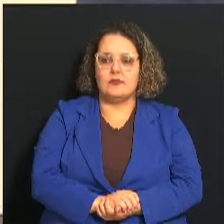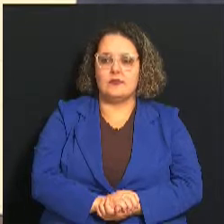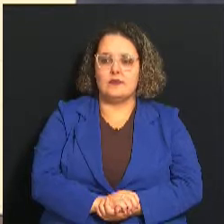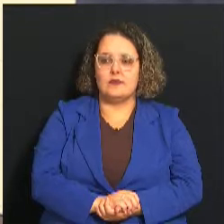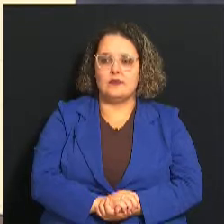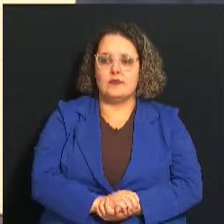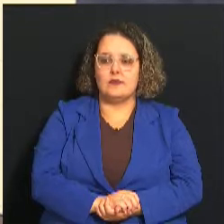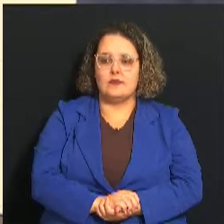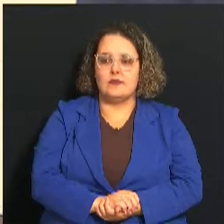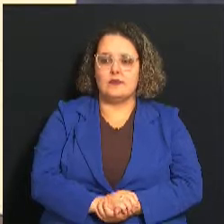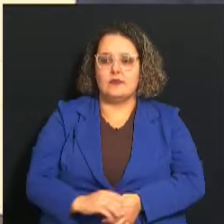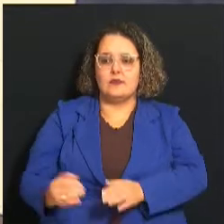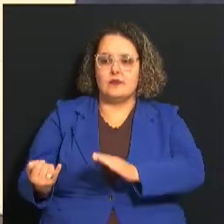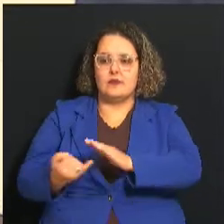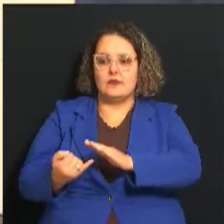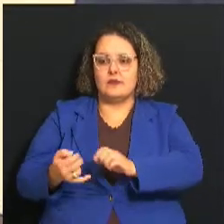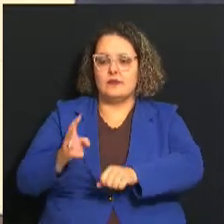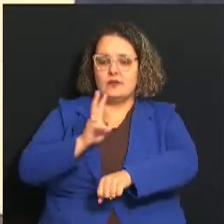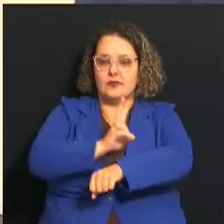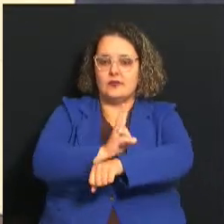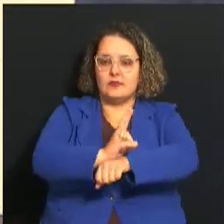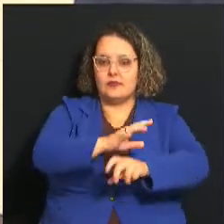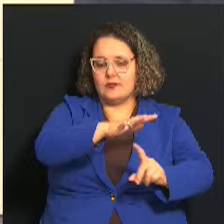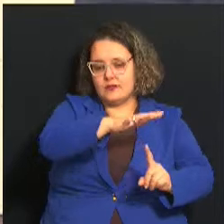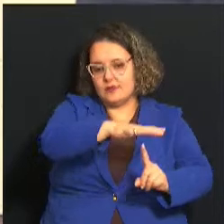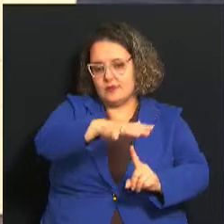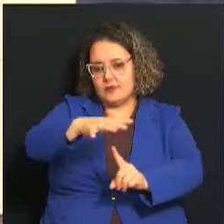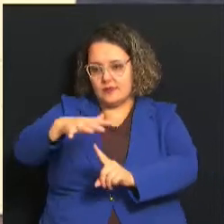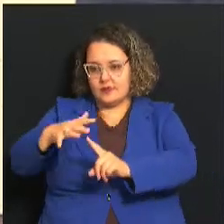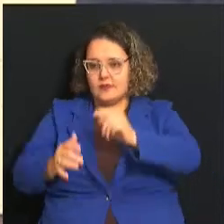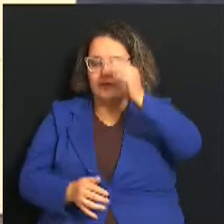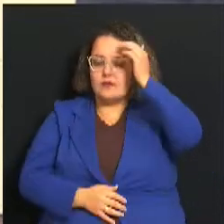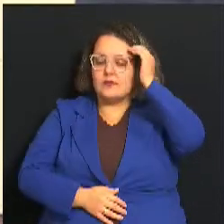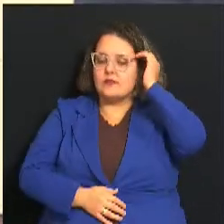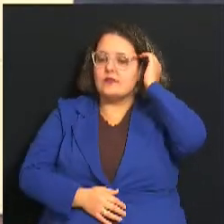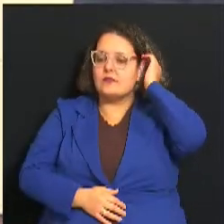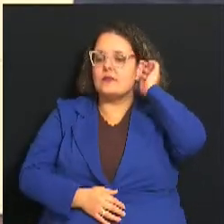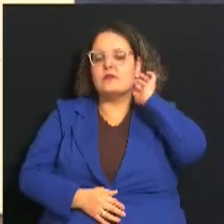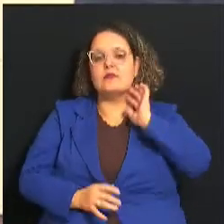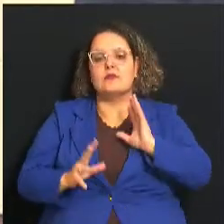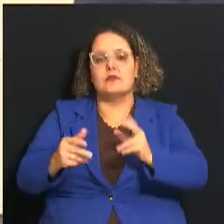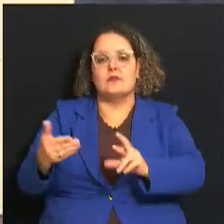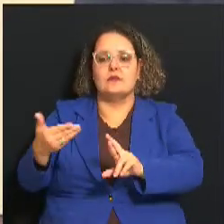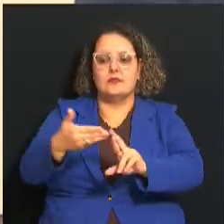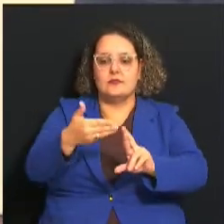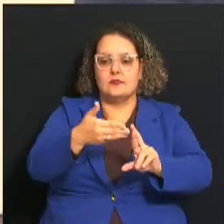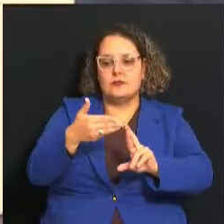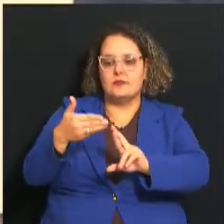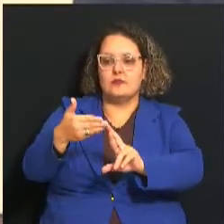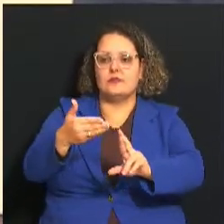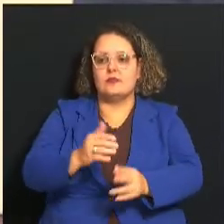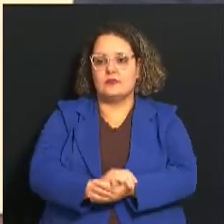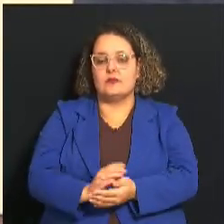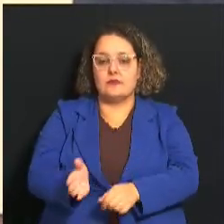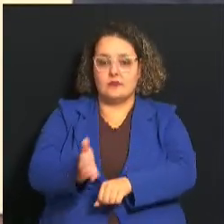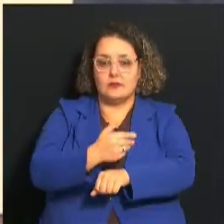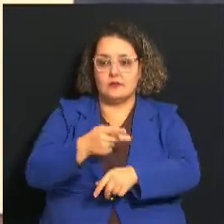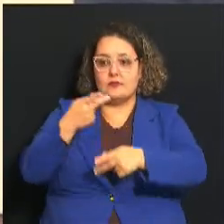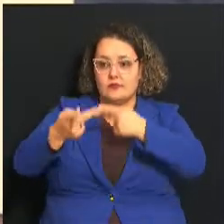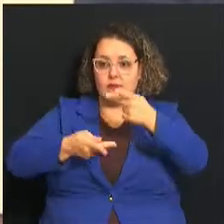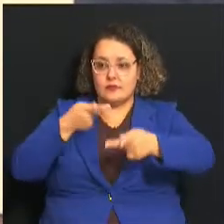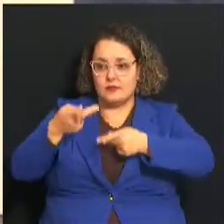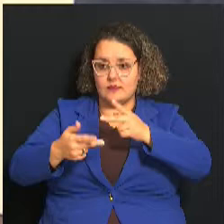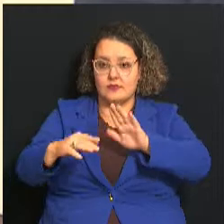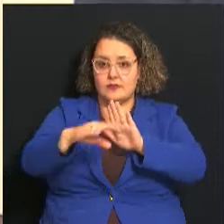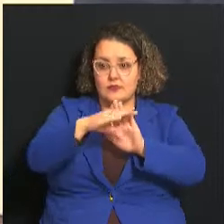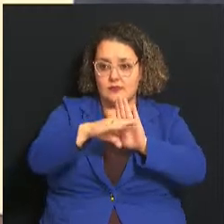Da entidade Guardiões da Natureza. Eu, antes de iniciar aqui e falar dos objetivos e da nossa pauta de hoje, eu